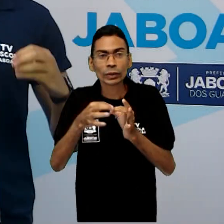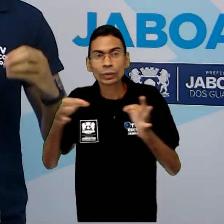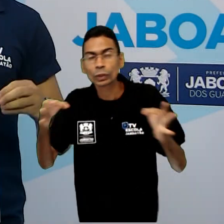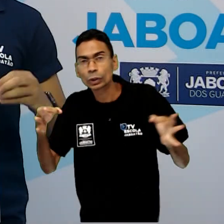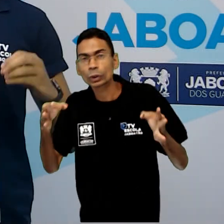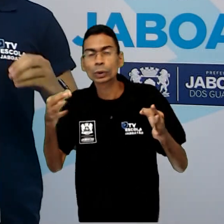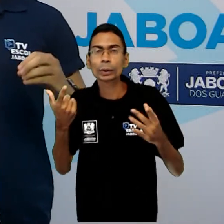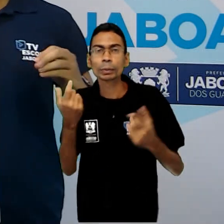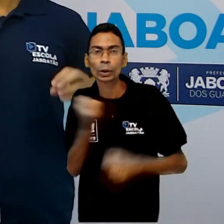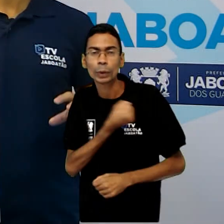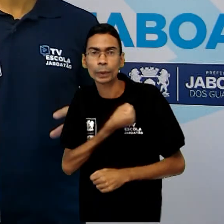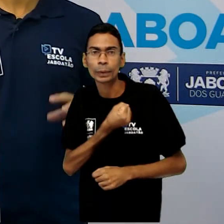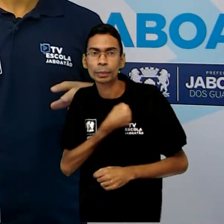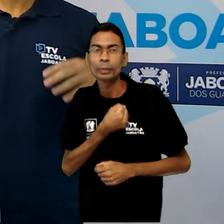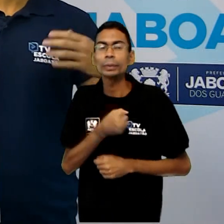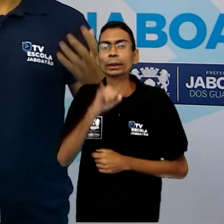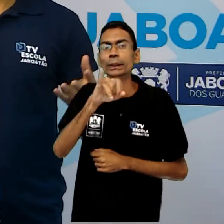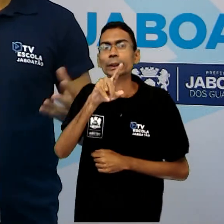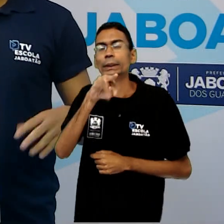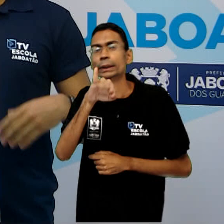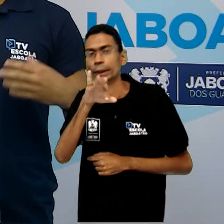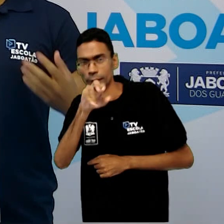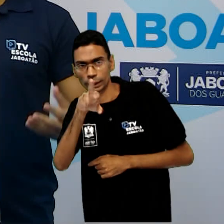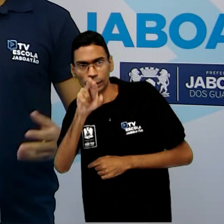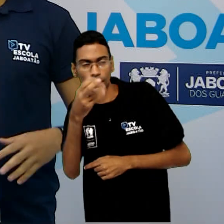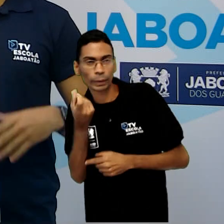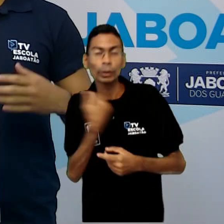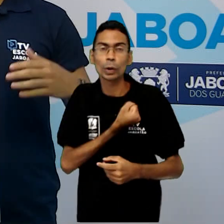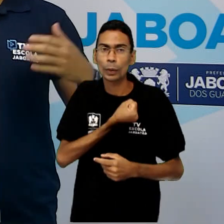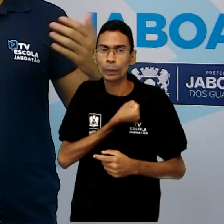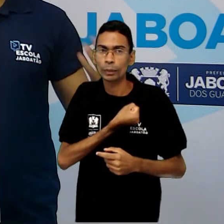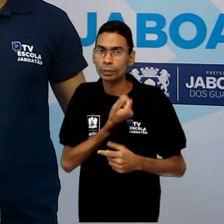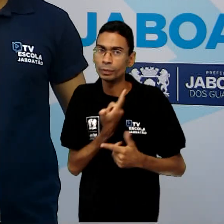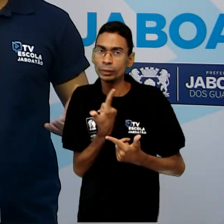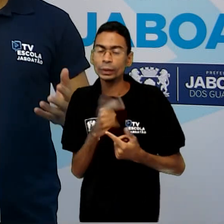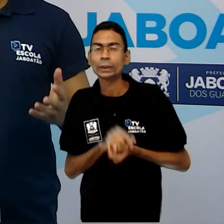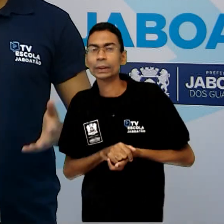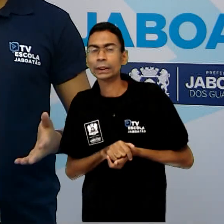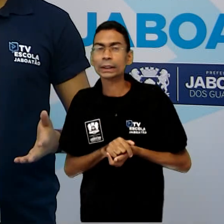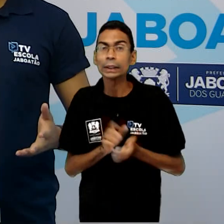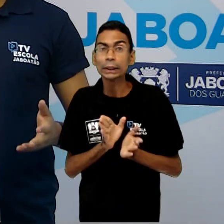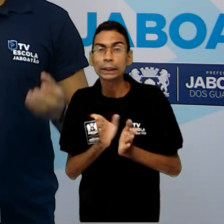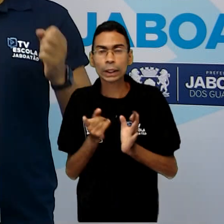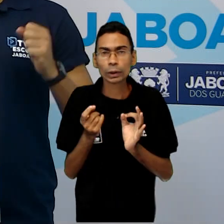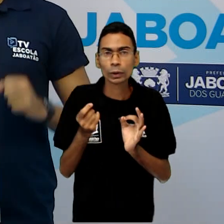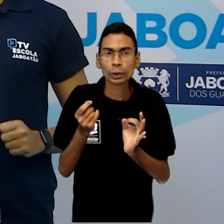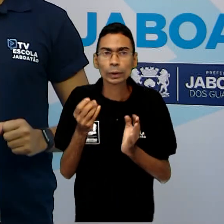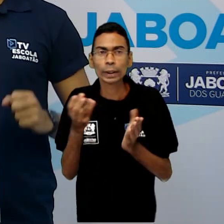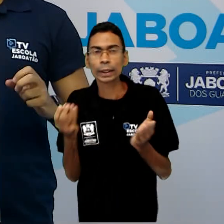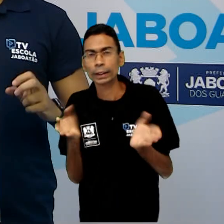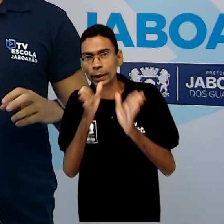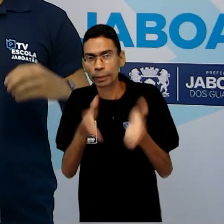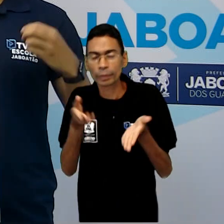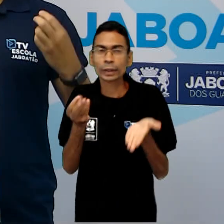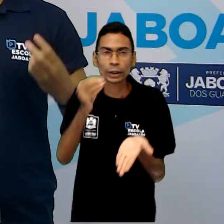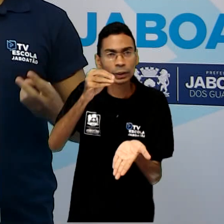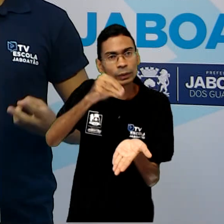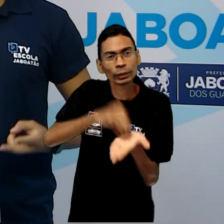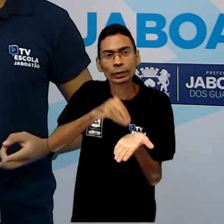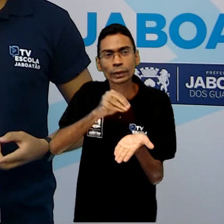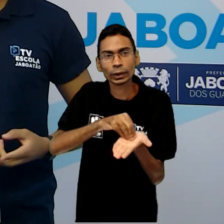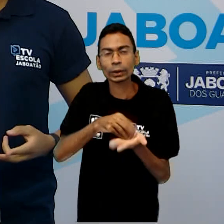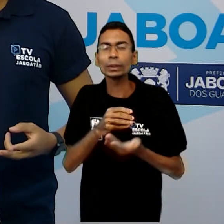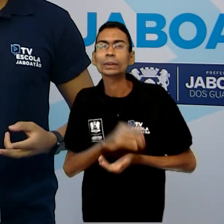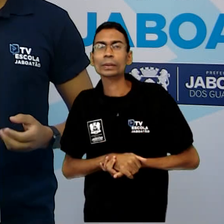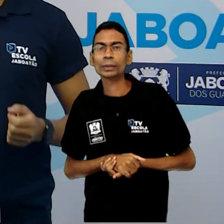eles tiveram a necessidade de criar um número que indicasse as partes que sobravam ou faltavam. Portanto, criaram um número com